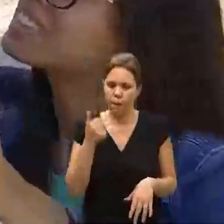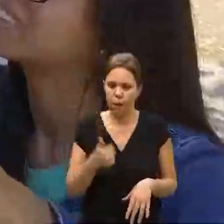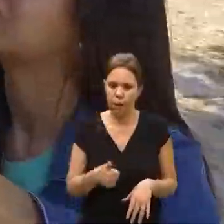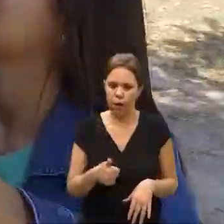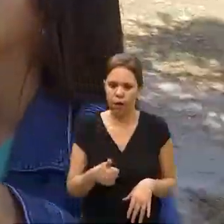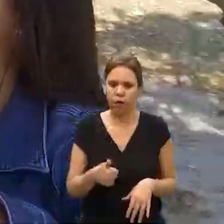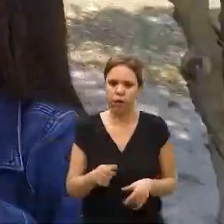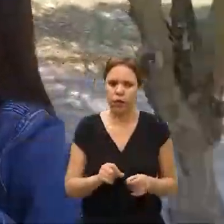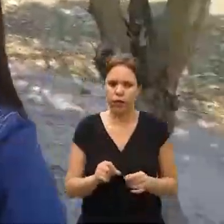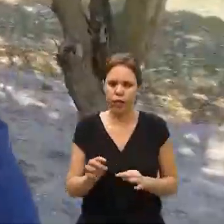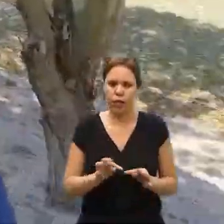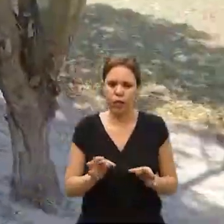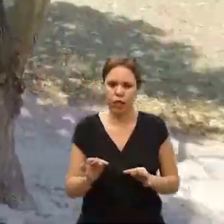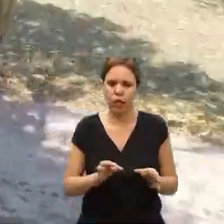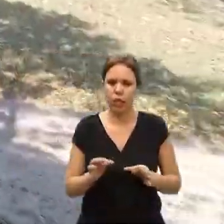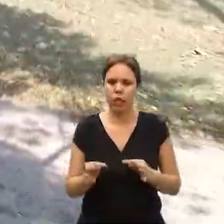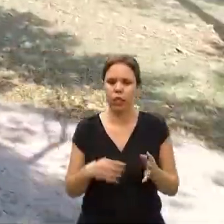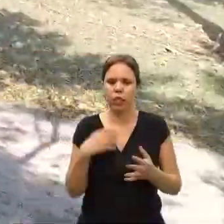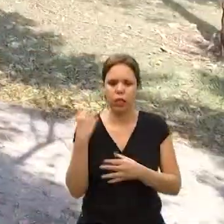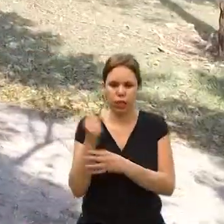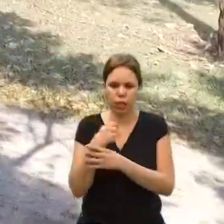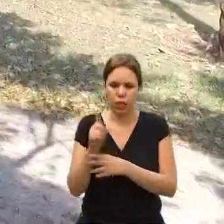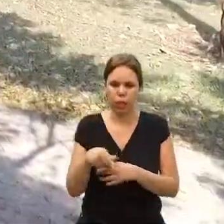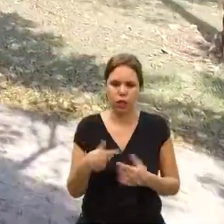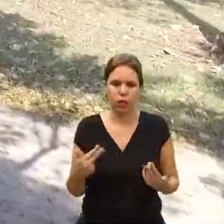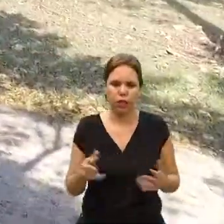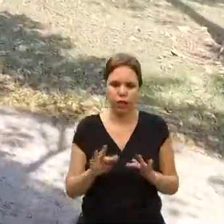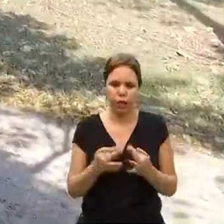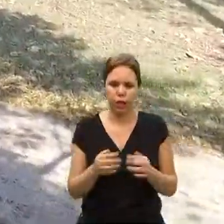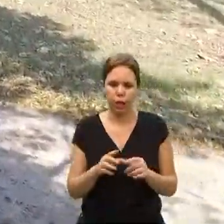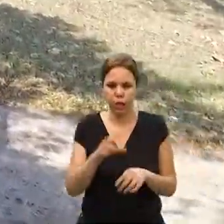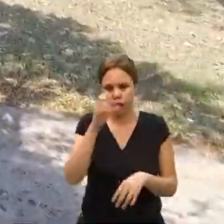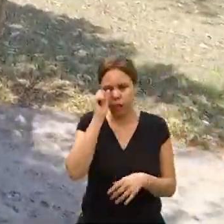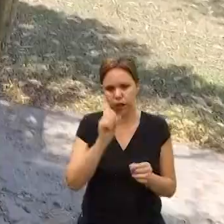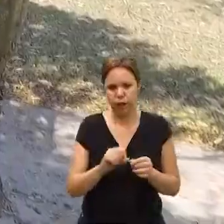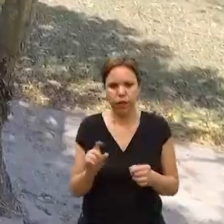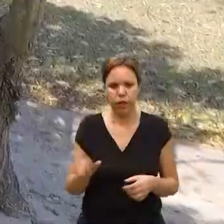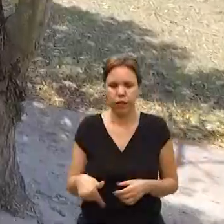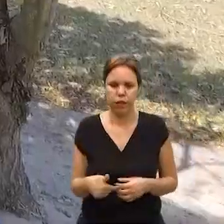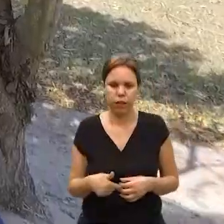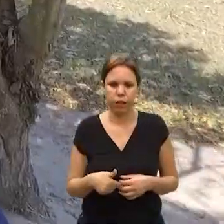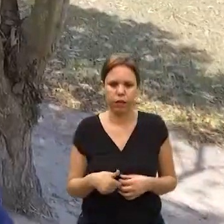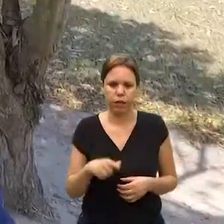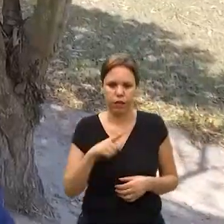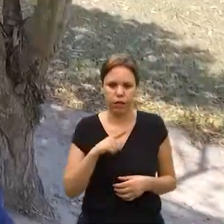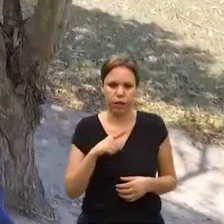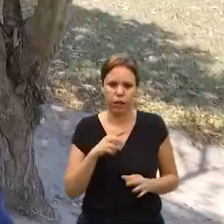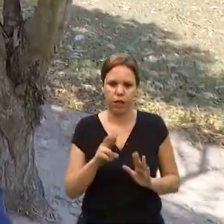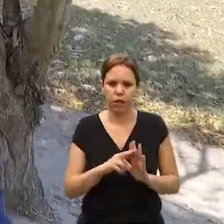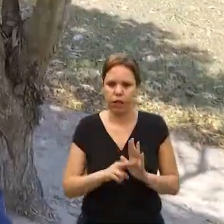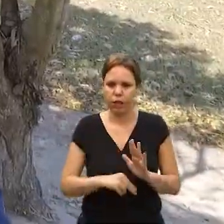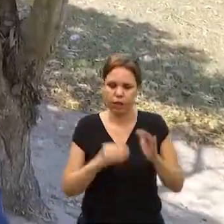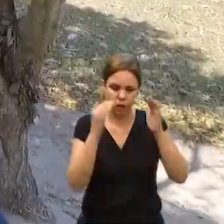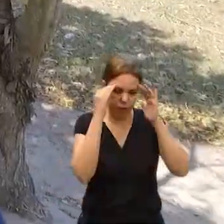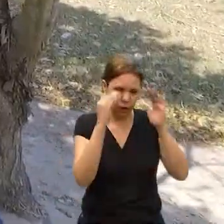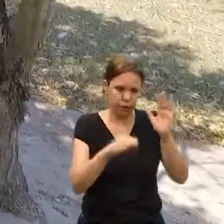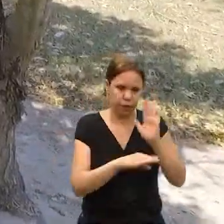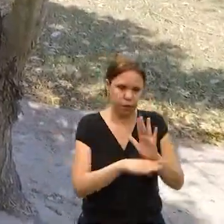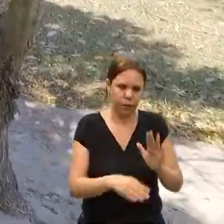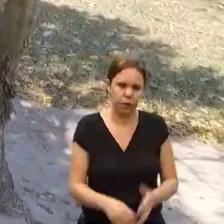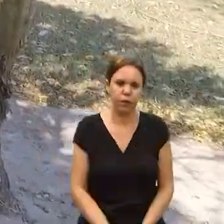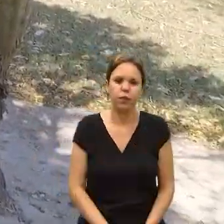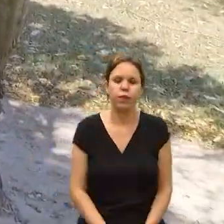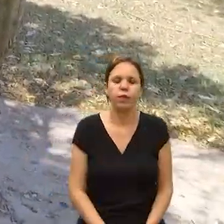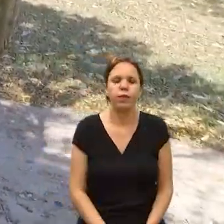E quando você faz terapia, você acaba fazendo isso, né? E se a família aprender a fazer com essa disciplina, você ajuda.